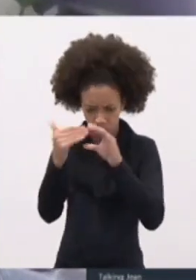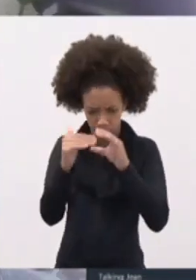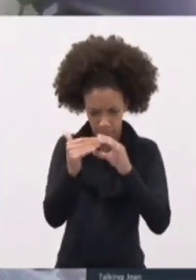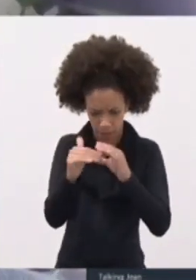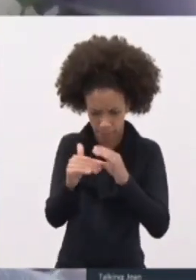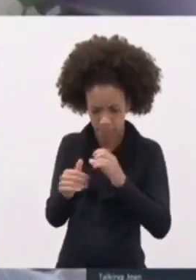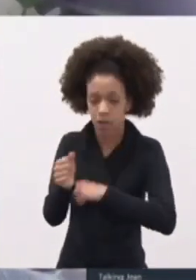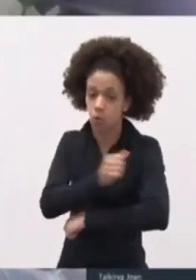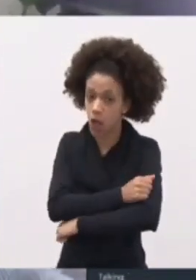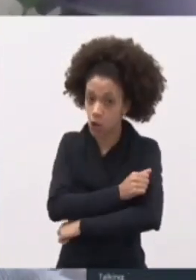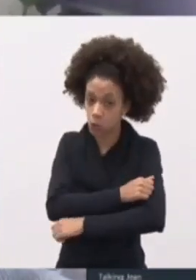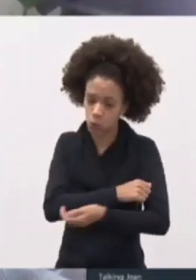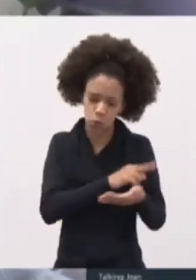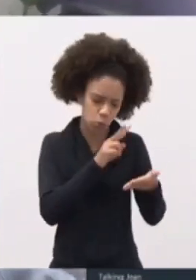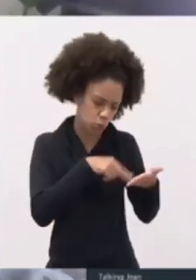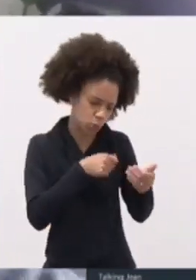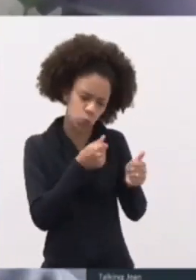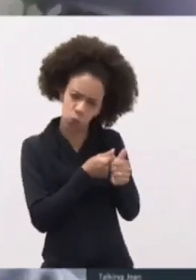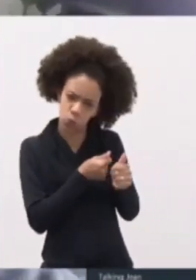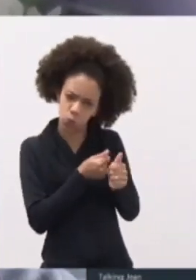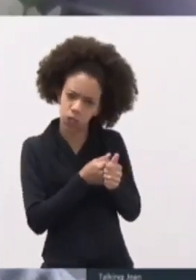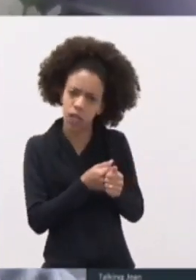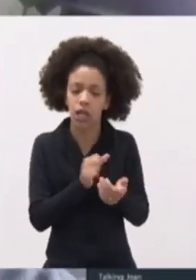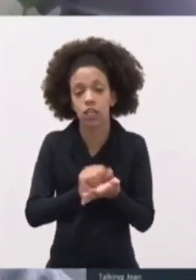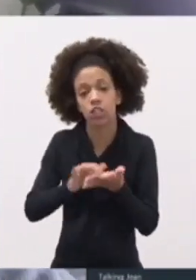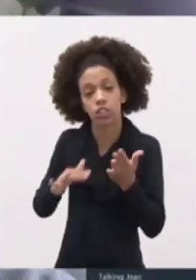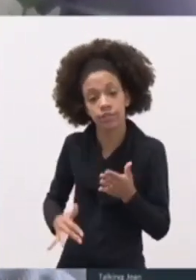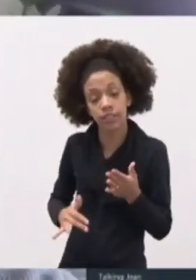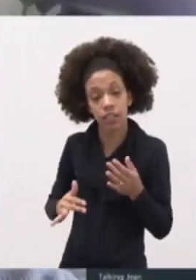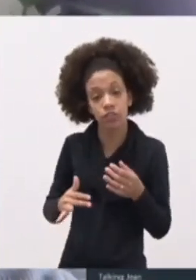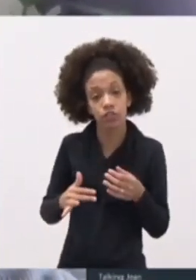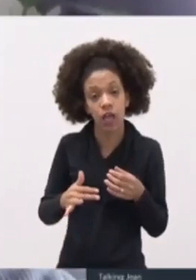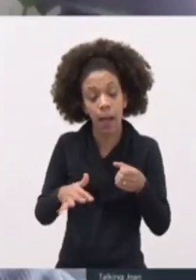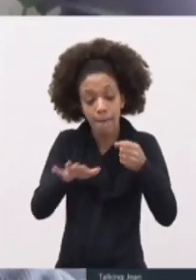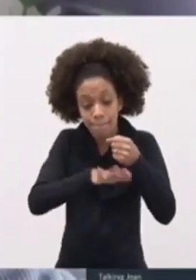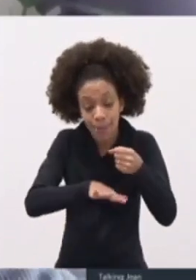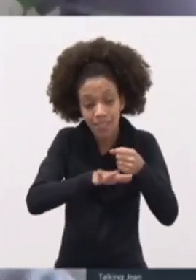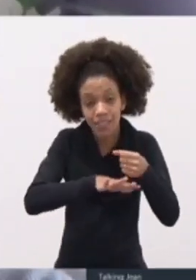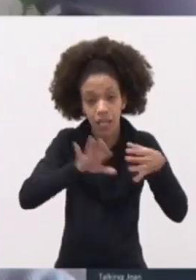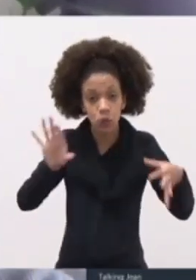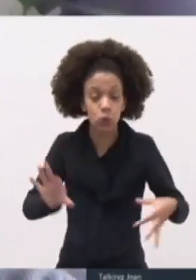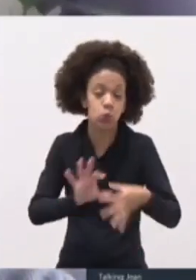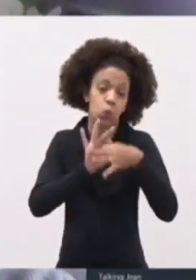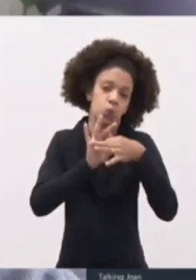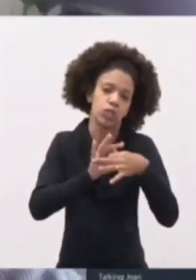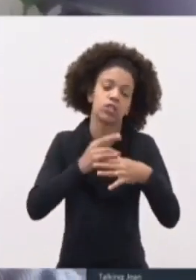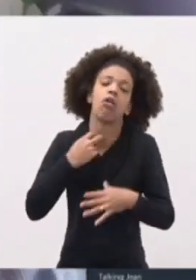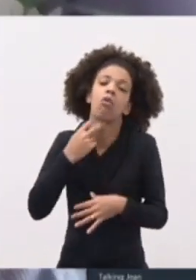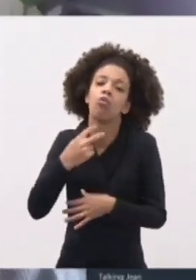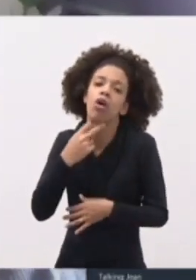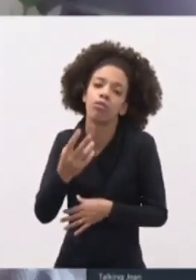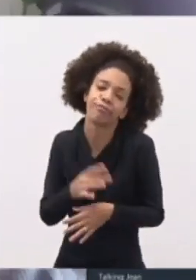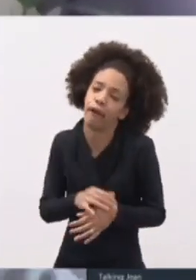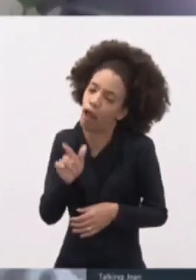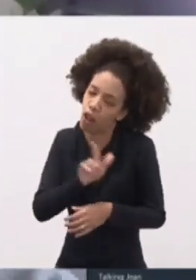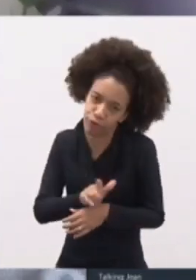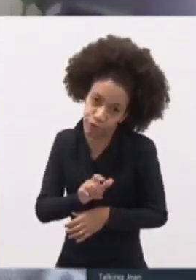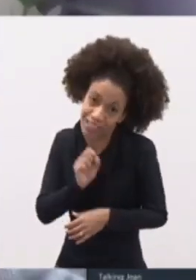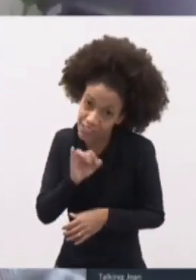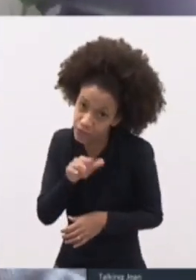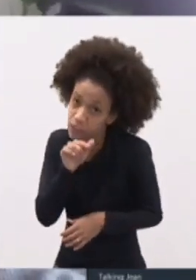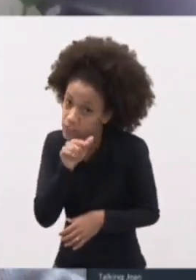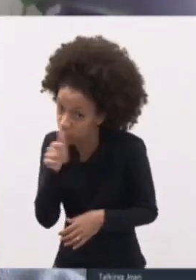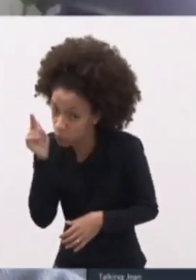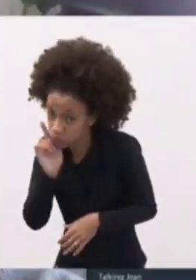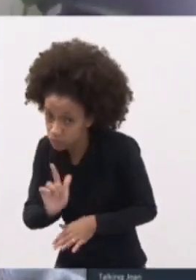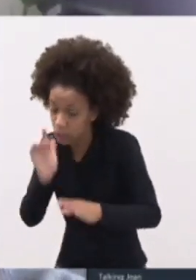alunos acompanhem e fazer atividades pedagógicas em cima desse áudio, né? É claro, se você conseguir mandar o texto,